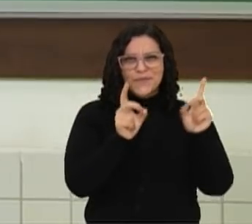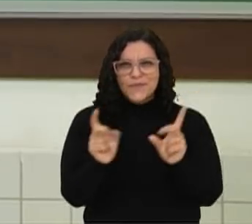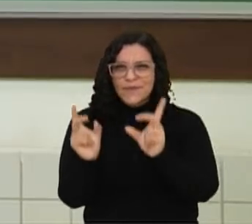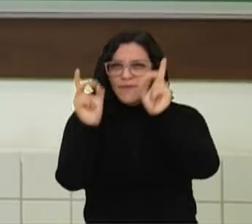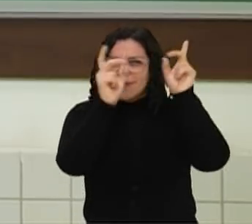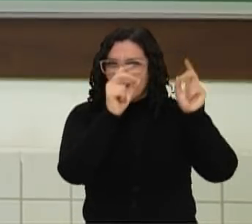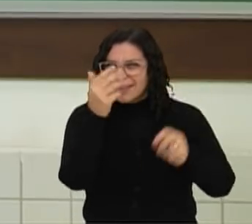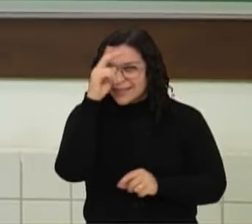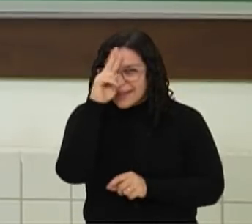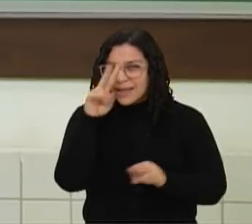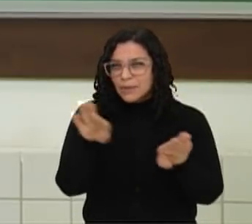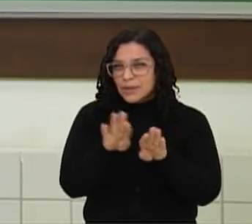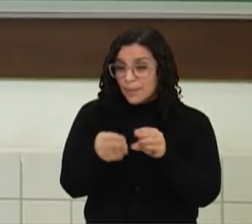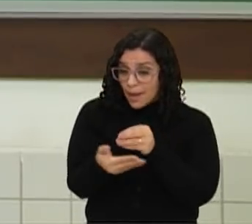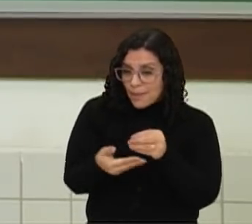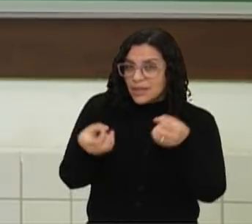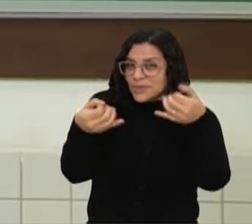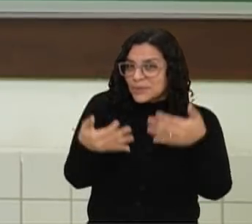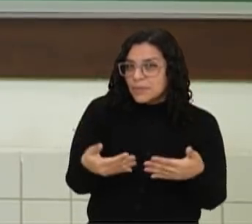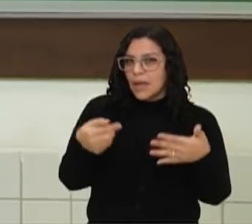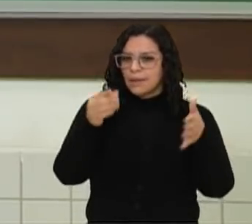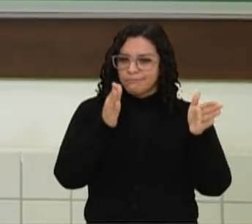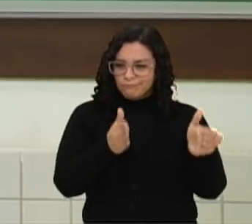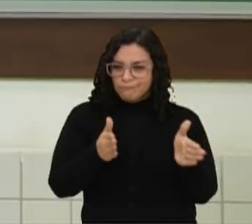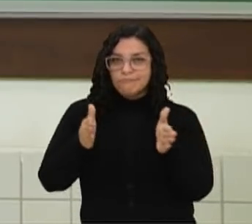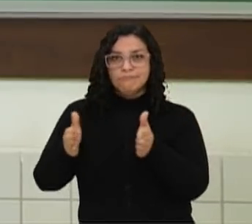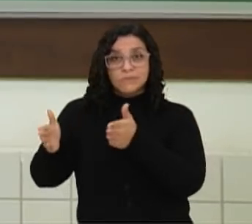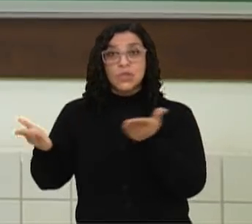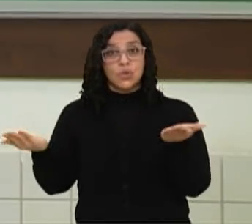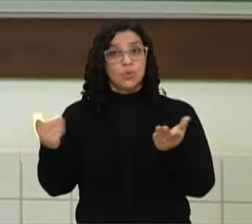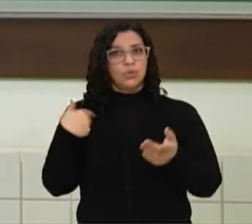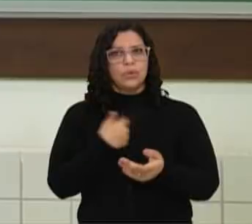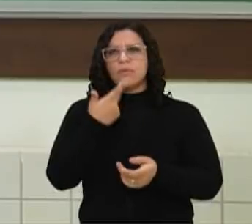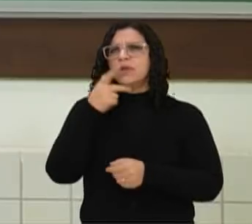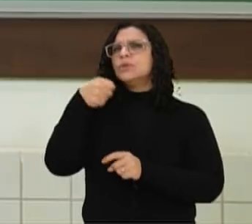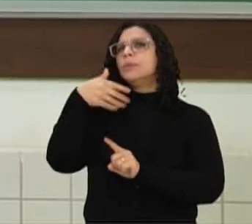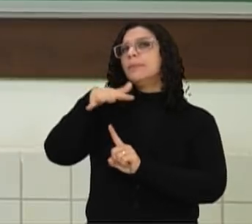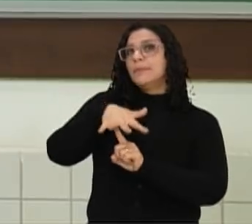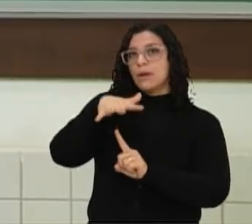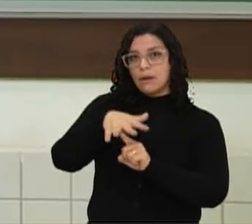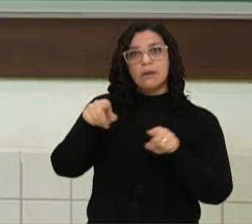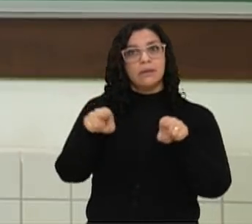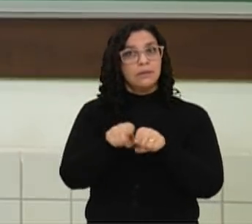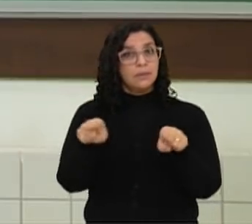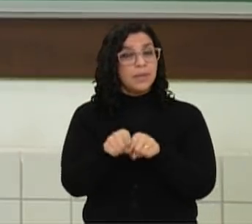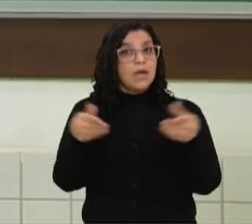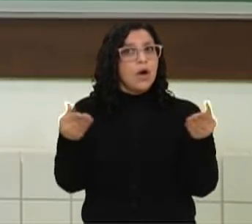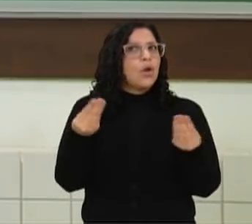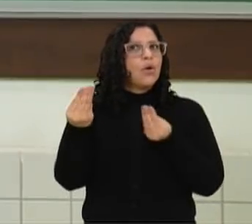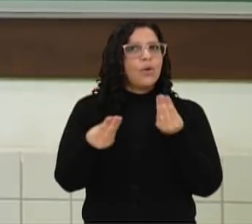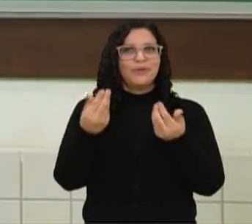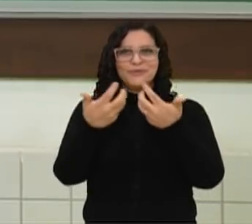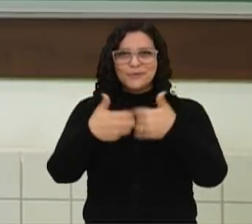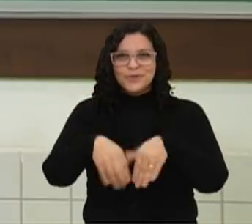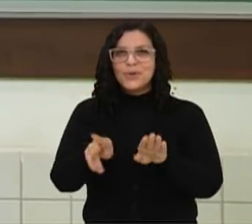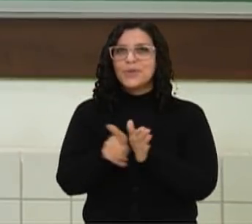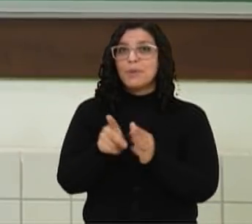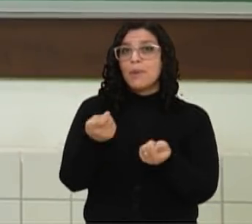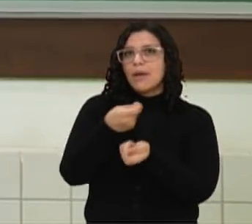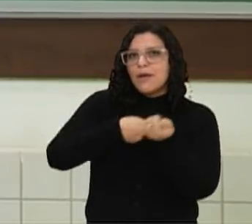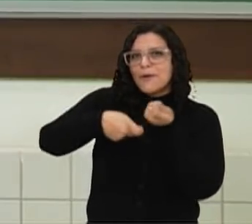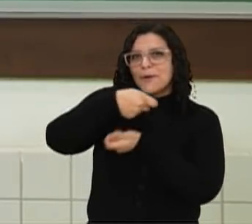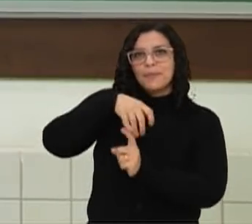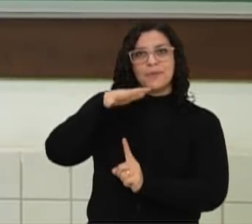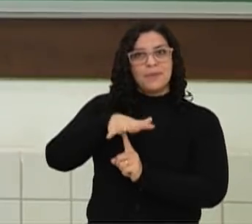isso acontece de forma básica, claro. Hoje a gente vai falar um pouquinho do Paraná também, nessa ideia aí de atividades